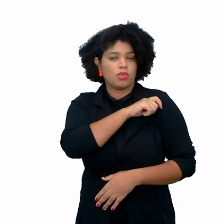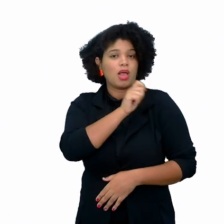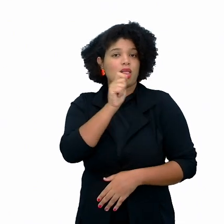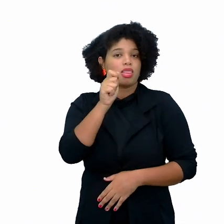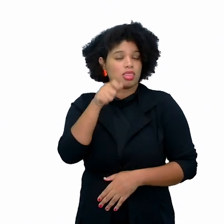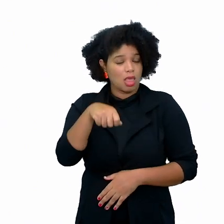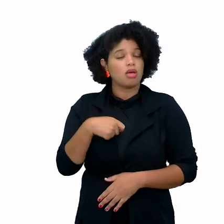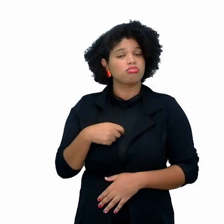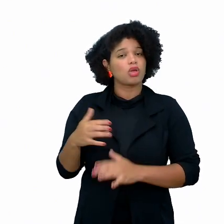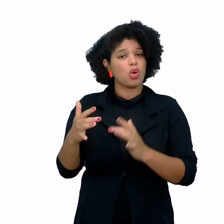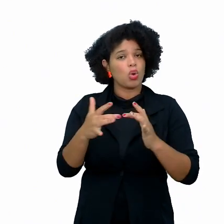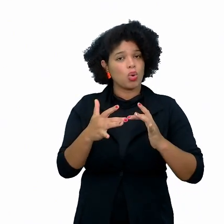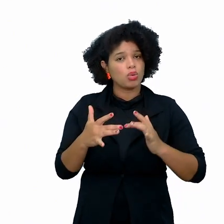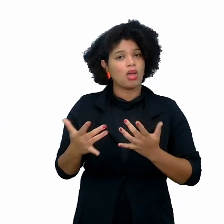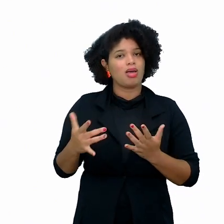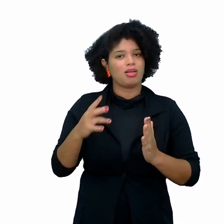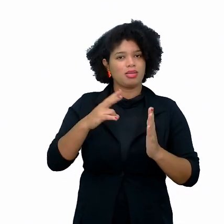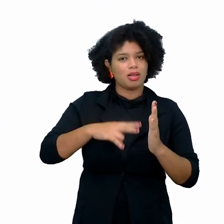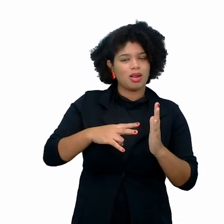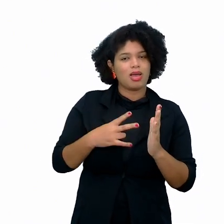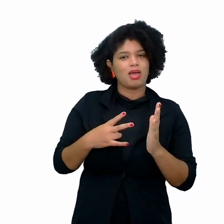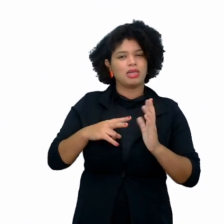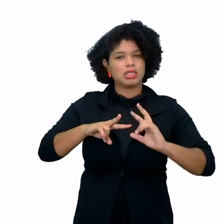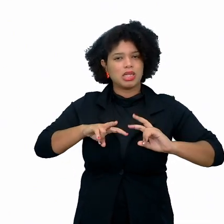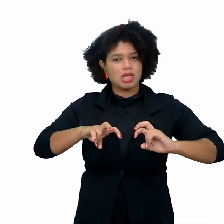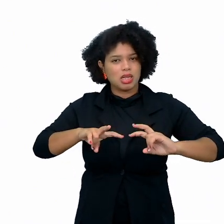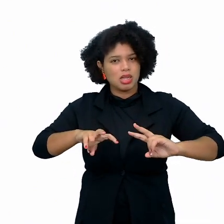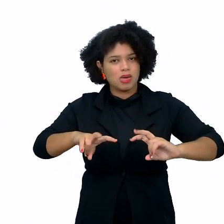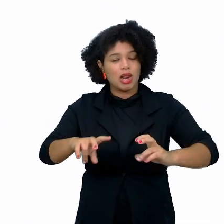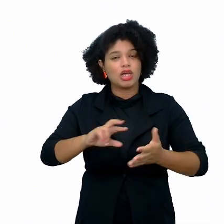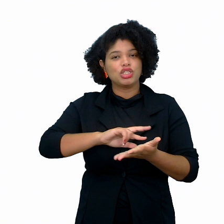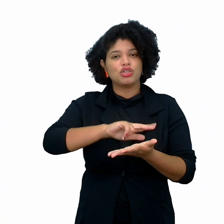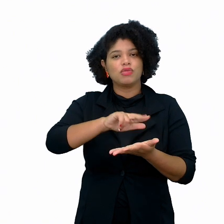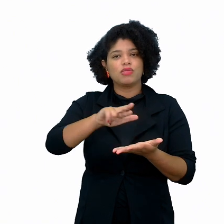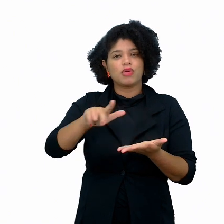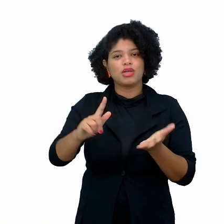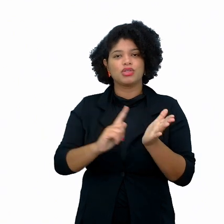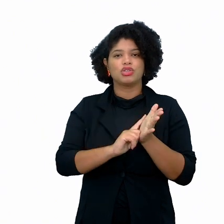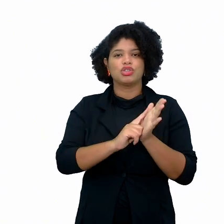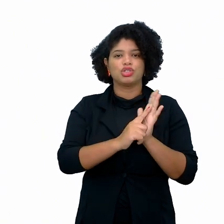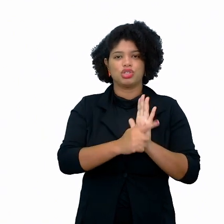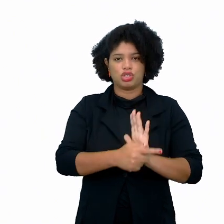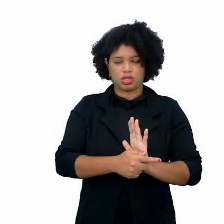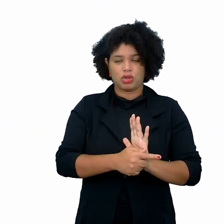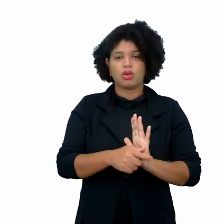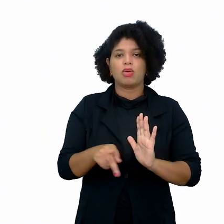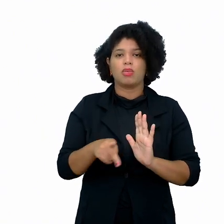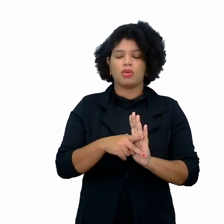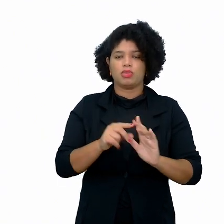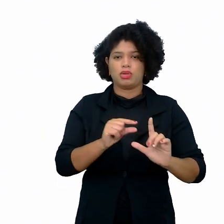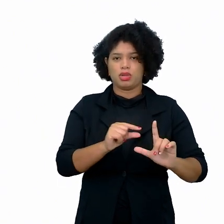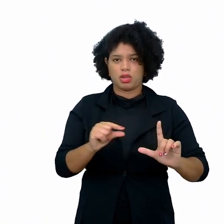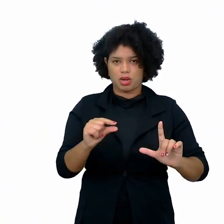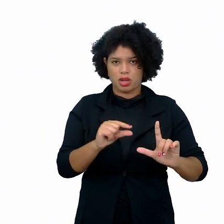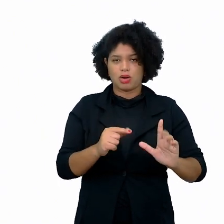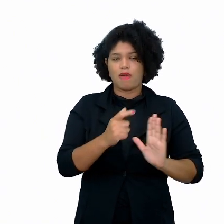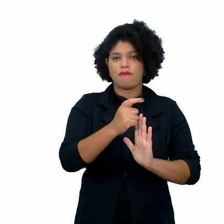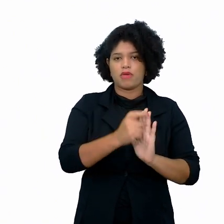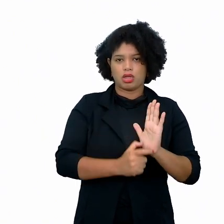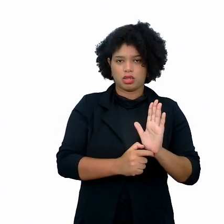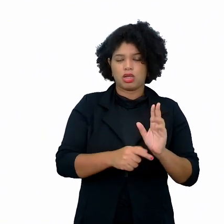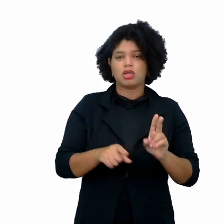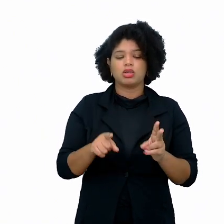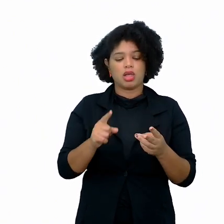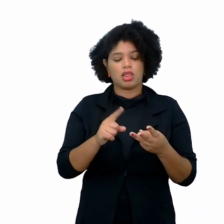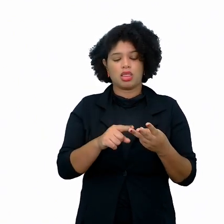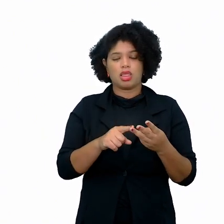contato, irão ler e explorar diferentes gêneros desse campo, legenda, ficha técnica e